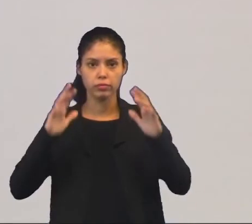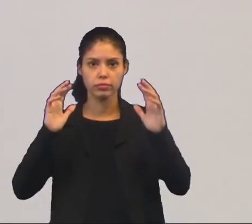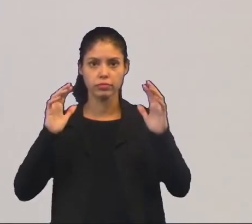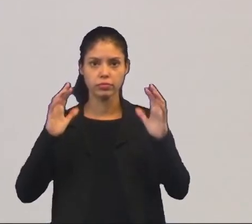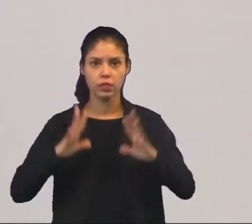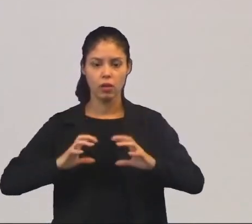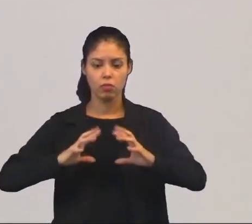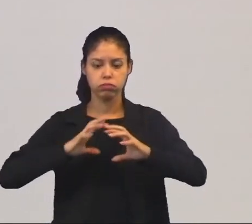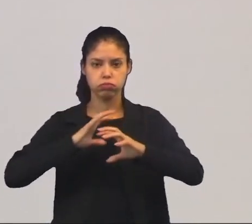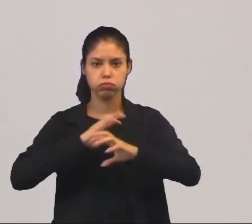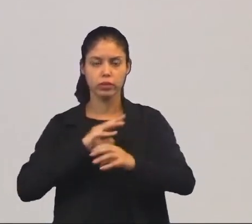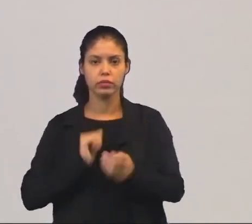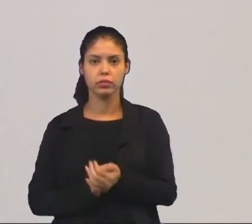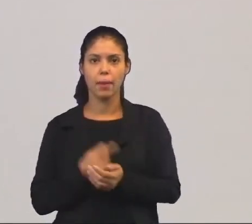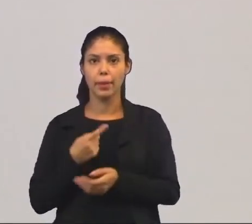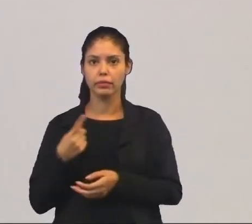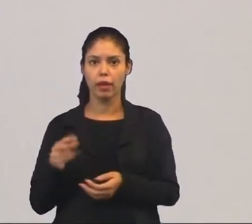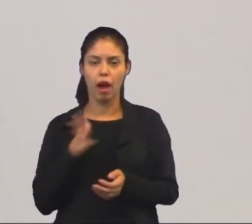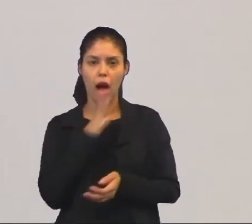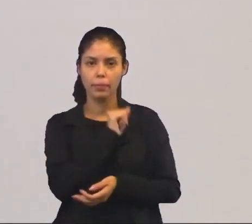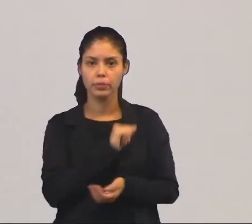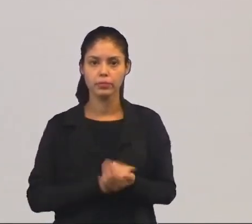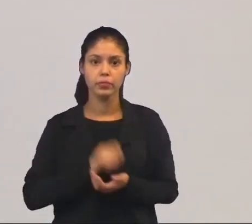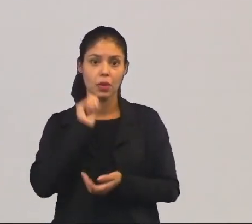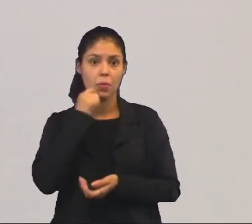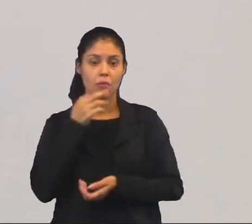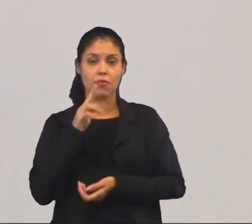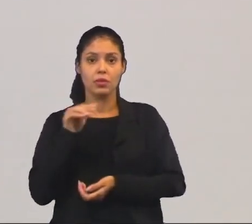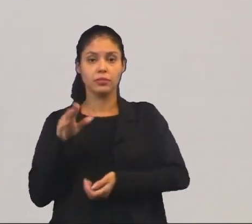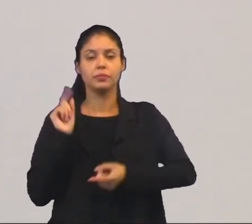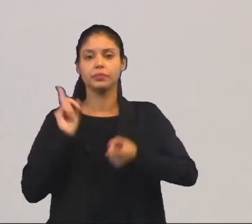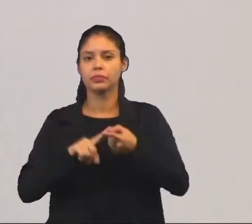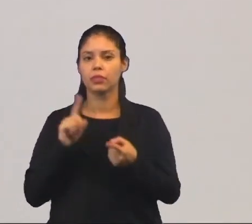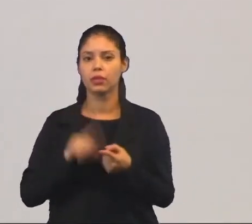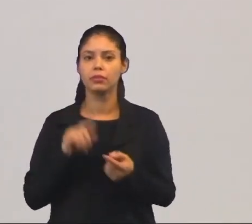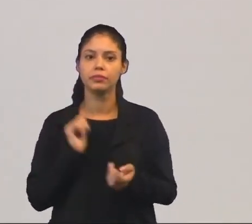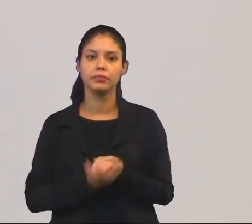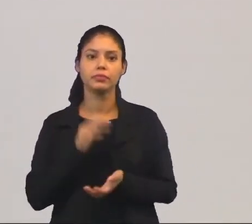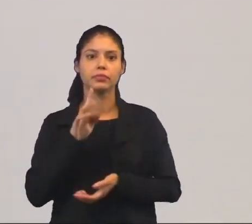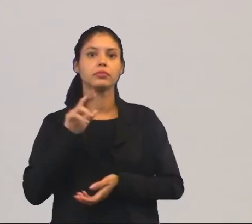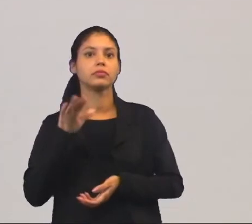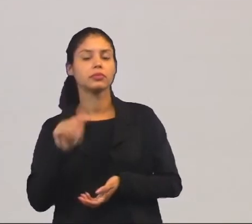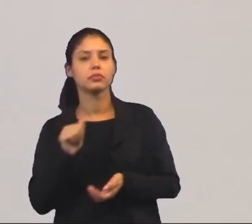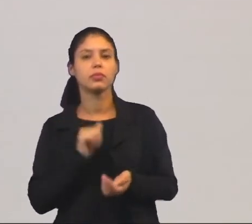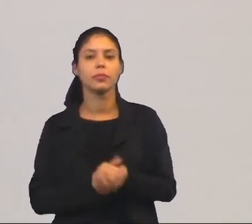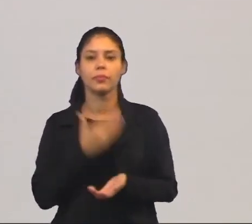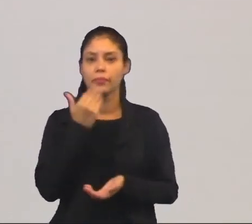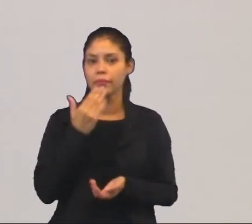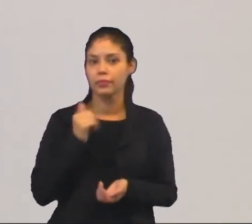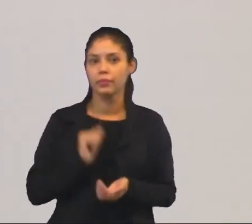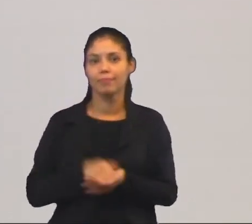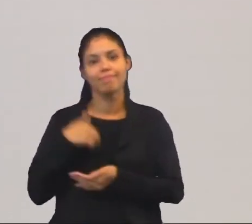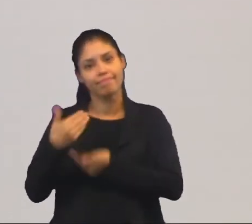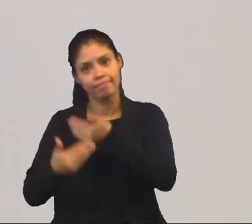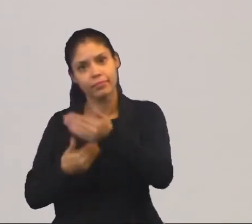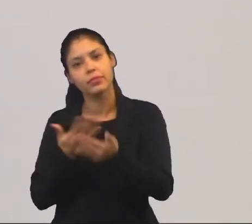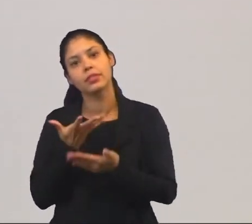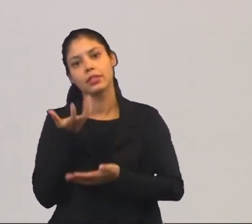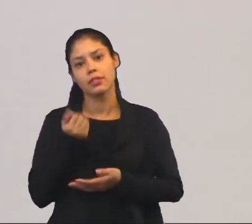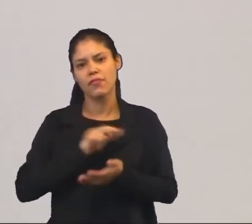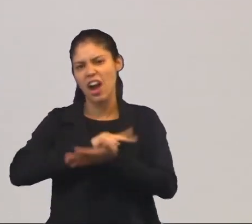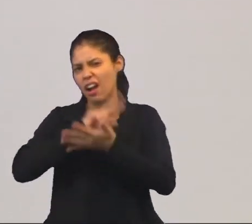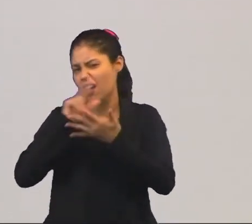muito mais rapidamente do que o pão de forma. E por quê? Porque o pão de forma ele é um alimento ultraprocessado, ele